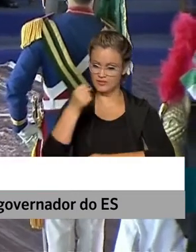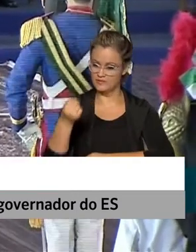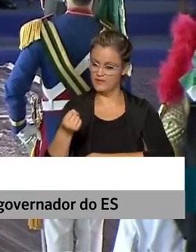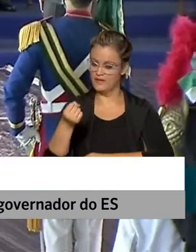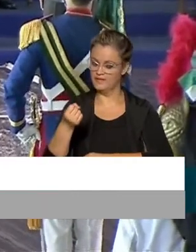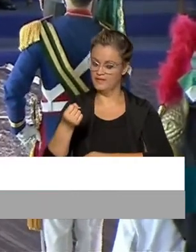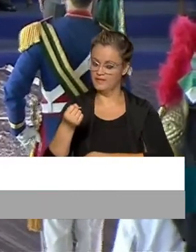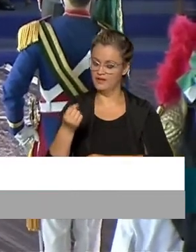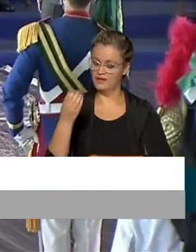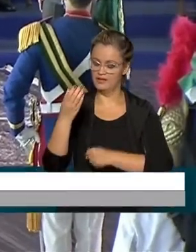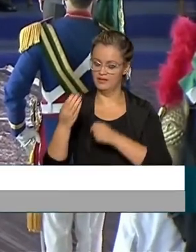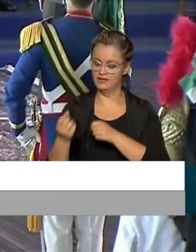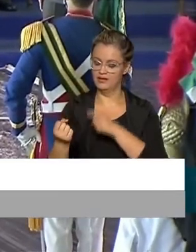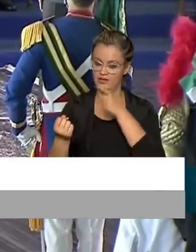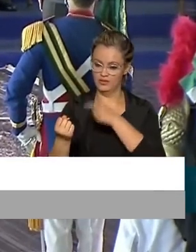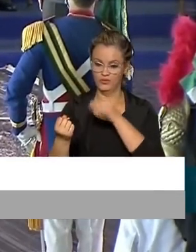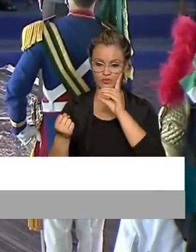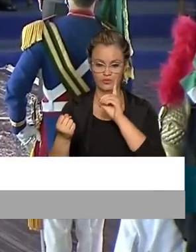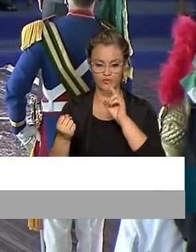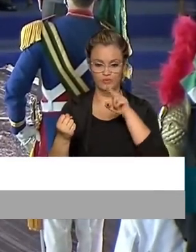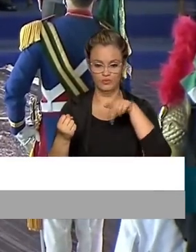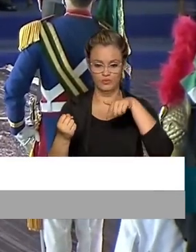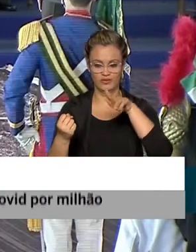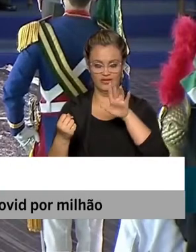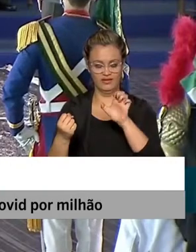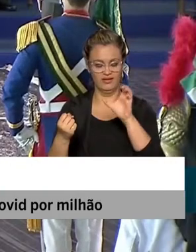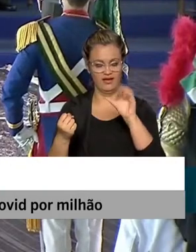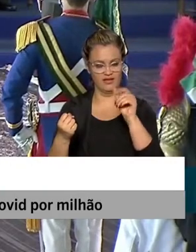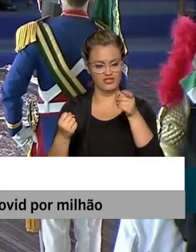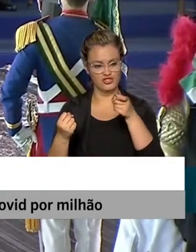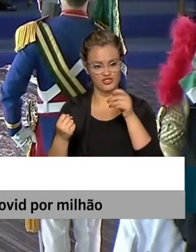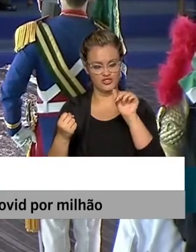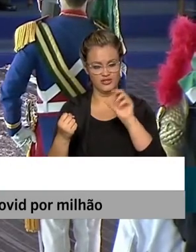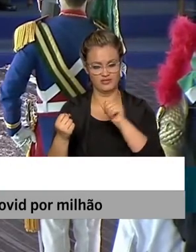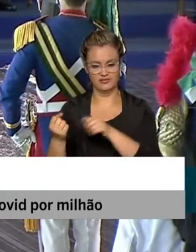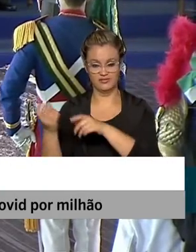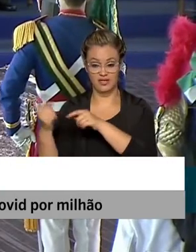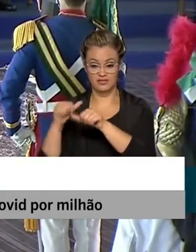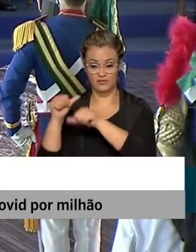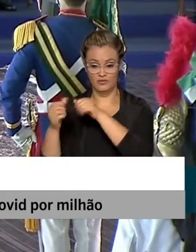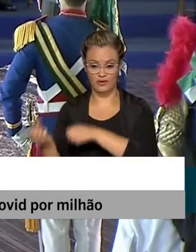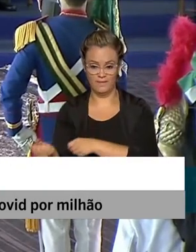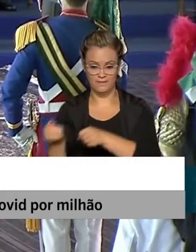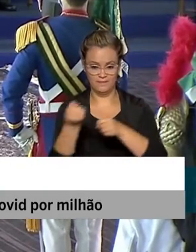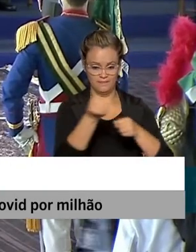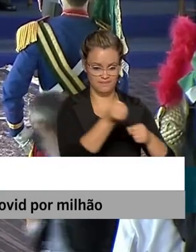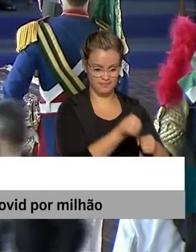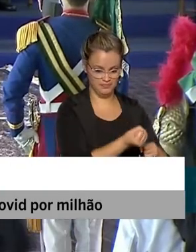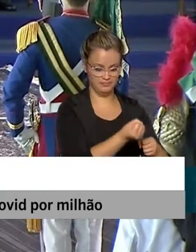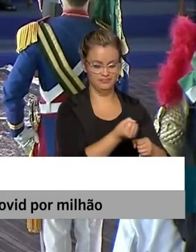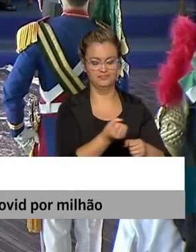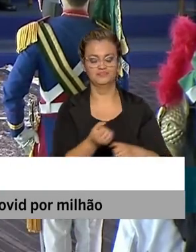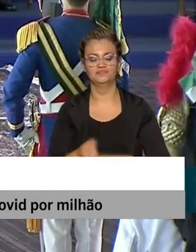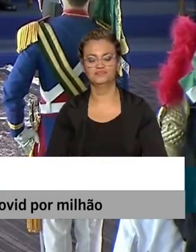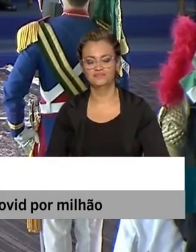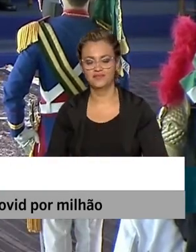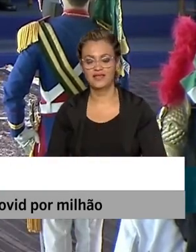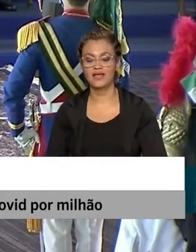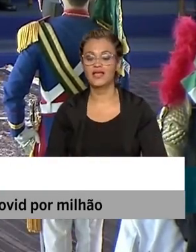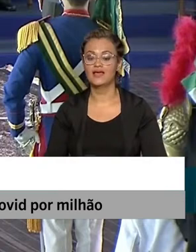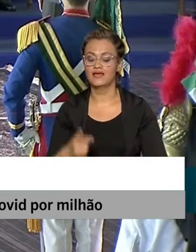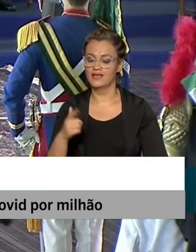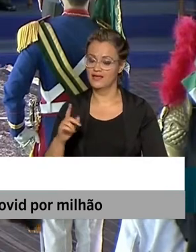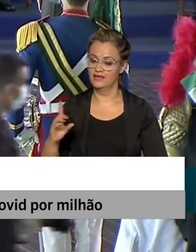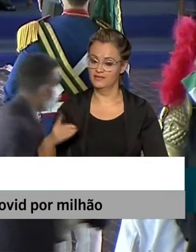de campanha do Duque de Caxias, do general Leal Pujol, ao comandante do Exército. Dará entrada